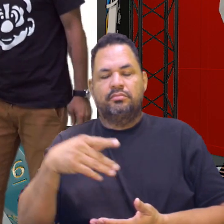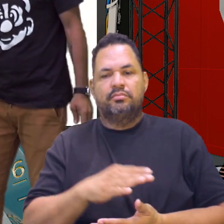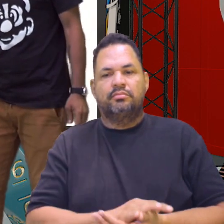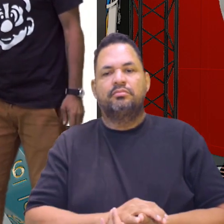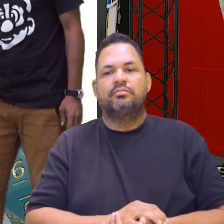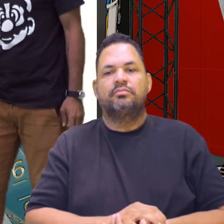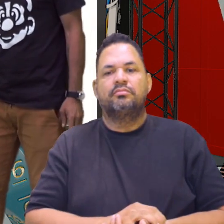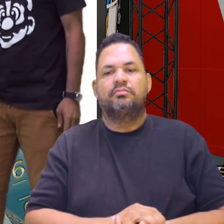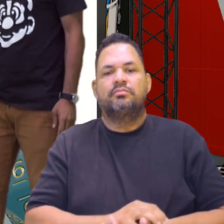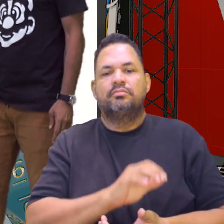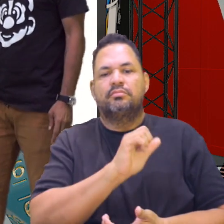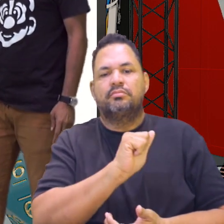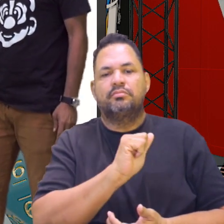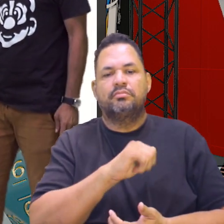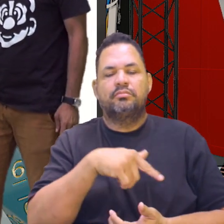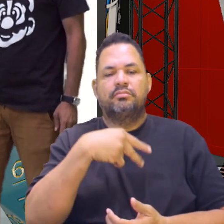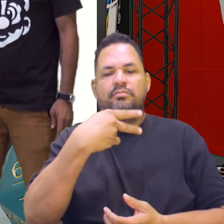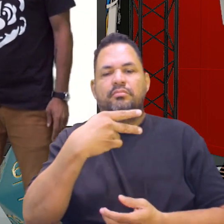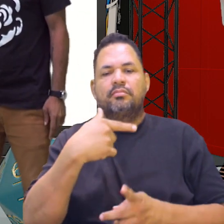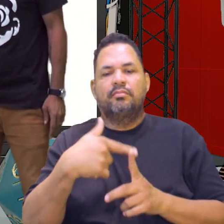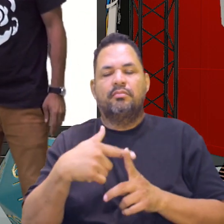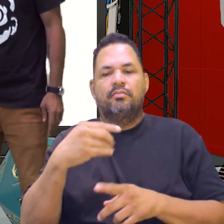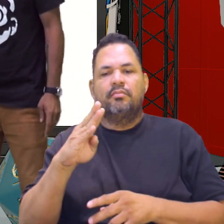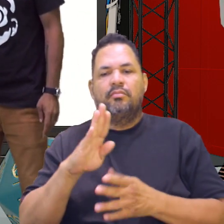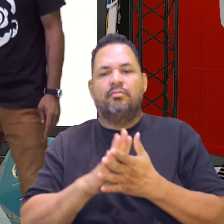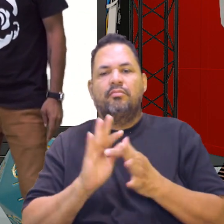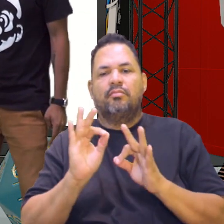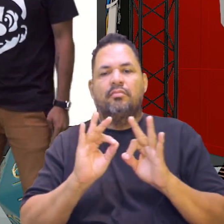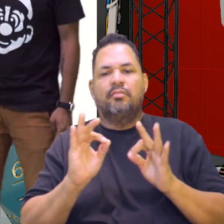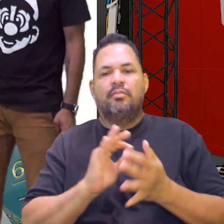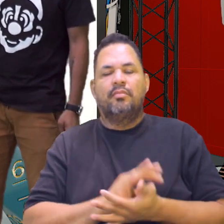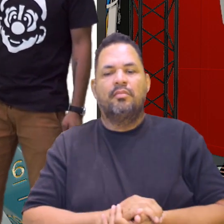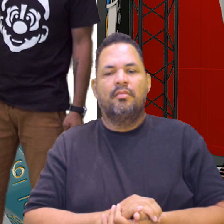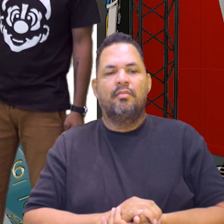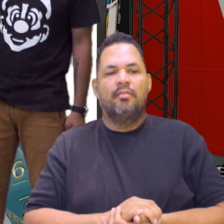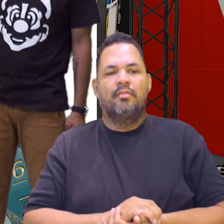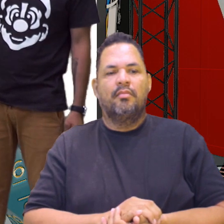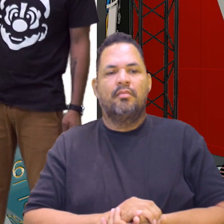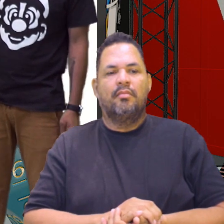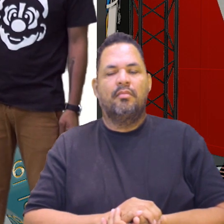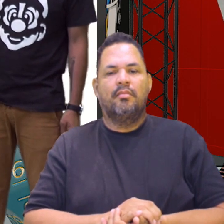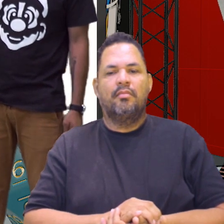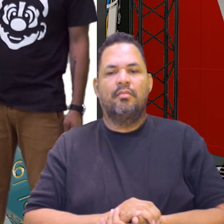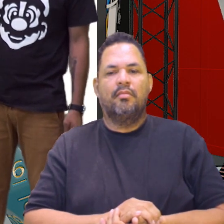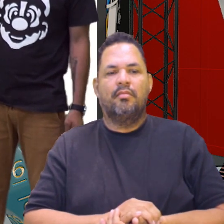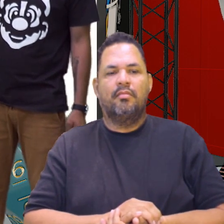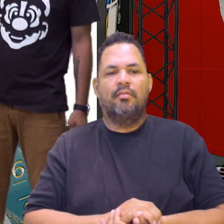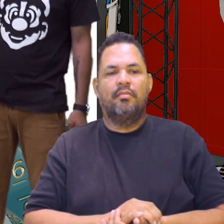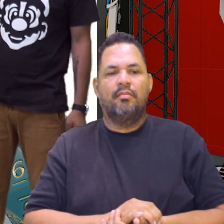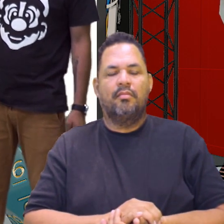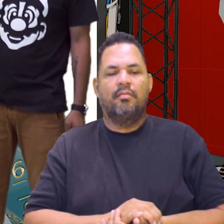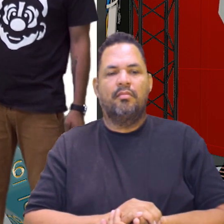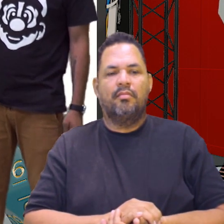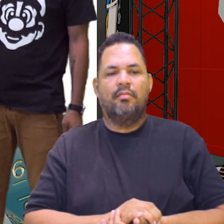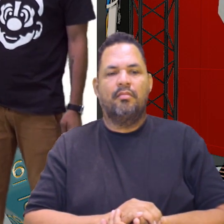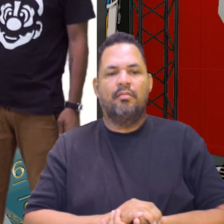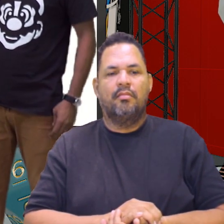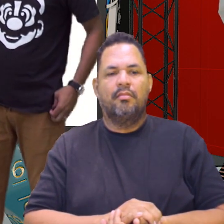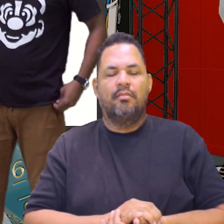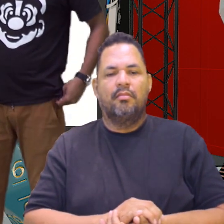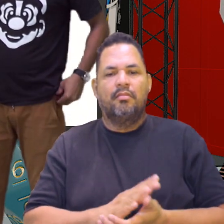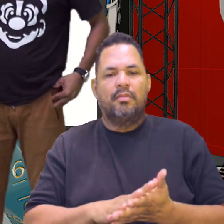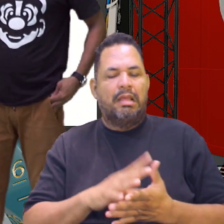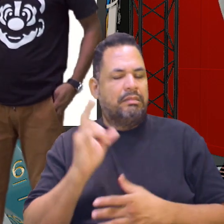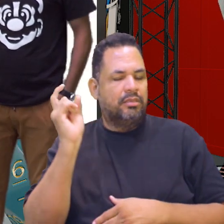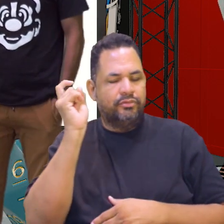E esse A ao quadrado, B ao quadrado, é os nossos coeficientes aqui, ó. A e B. Isso. Então, acho que não é